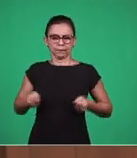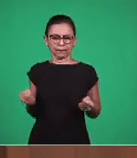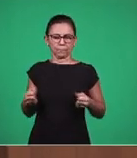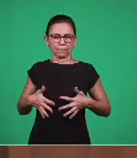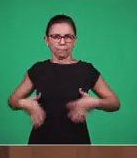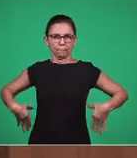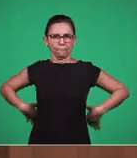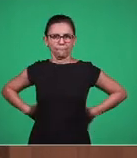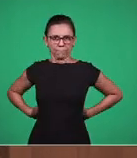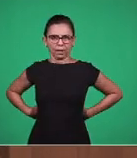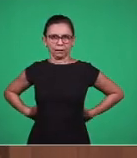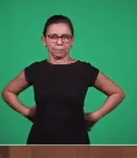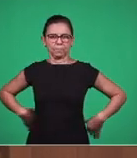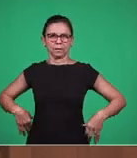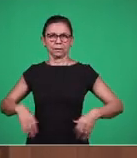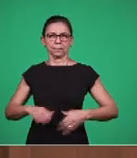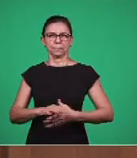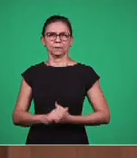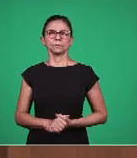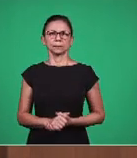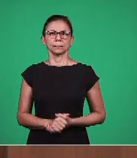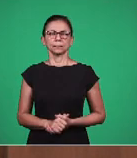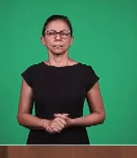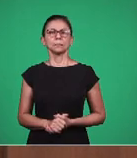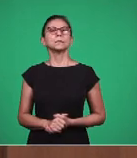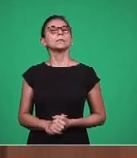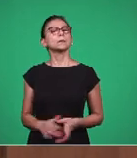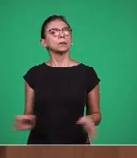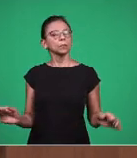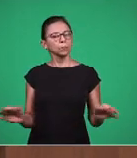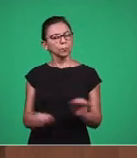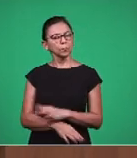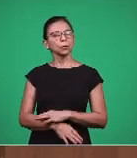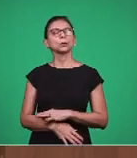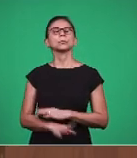estão responsabilizados para pegar o maior